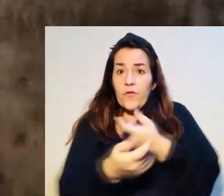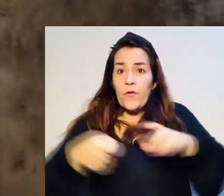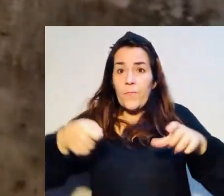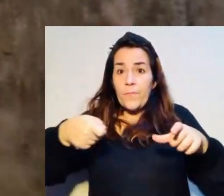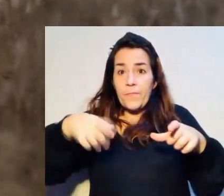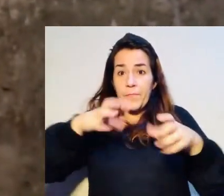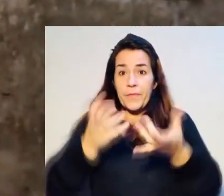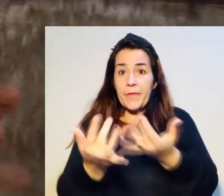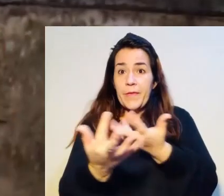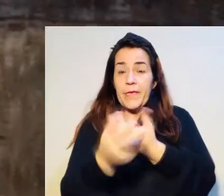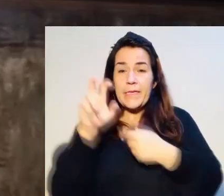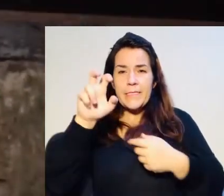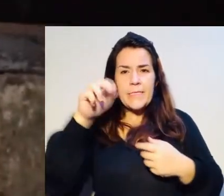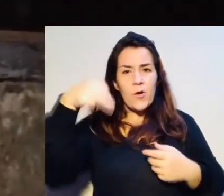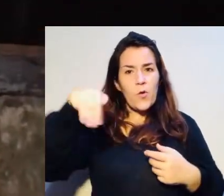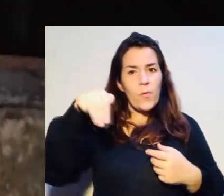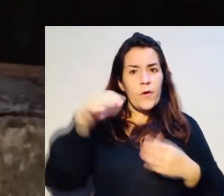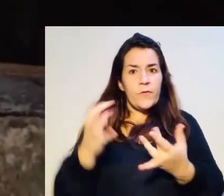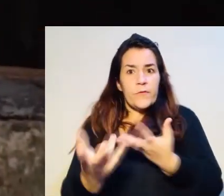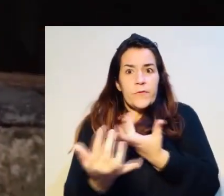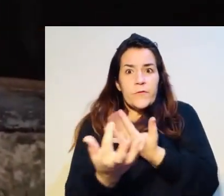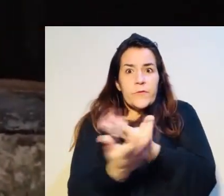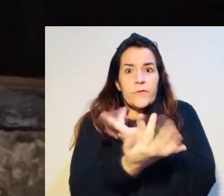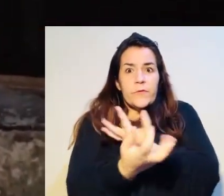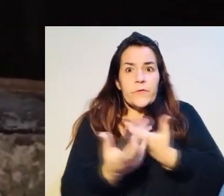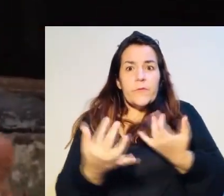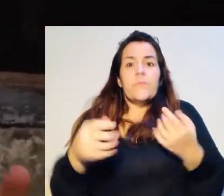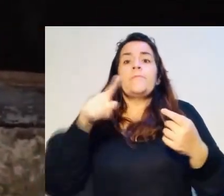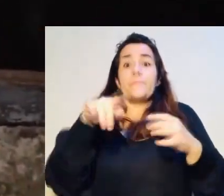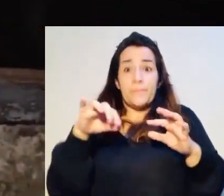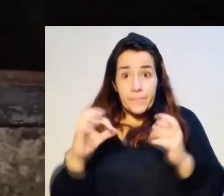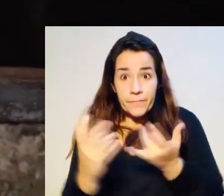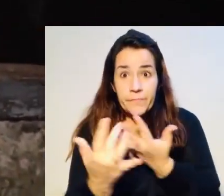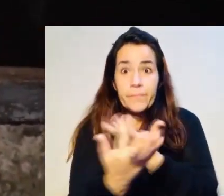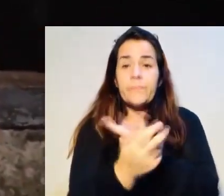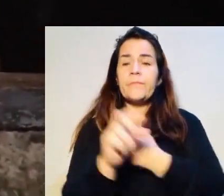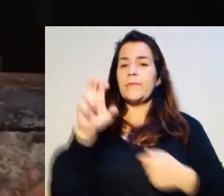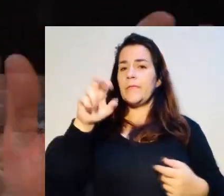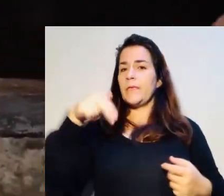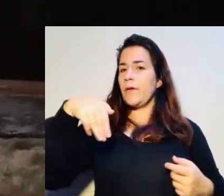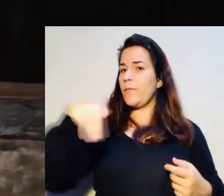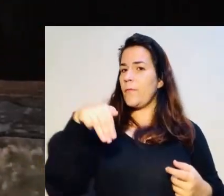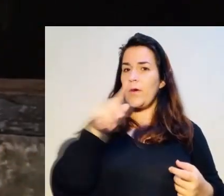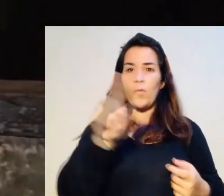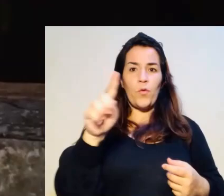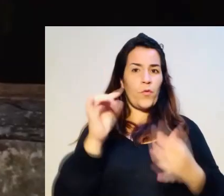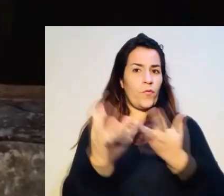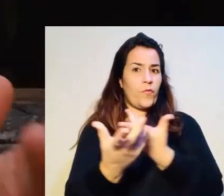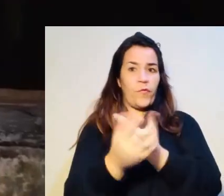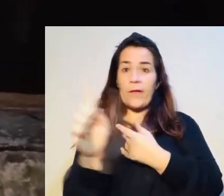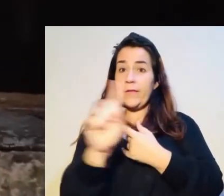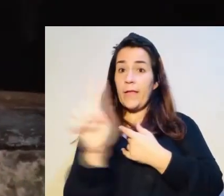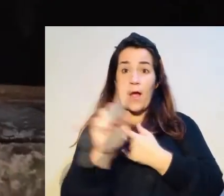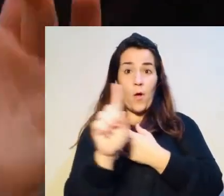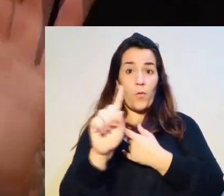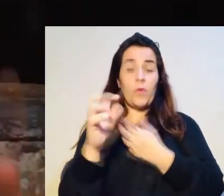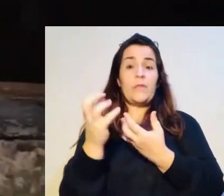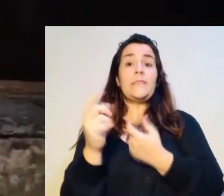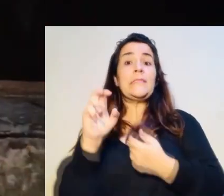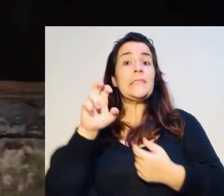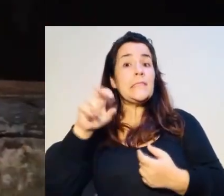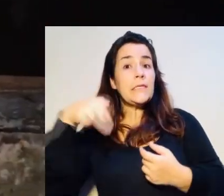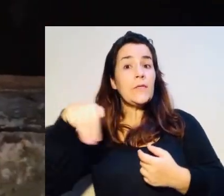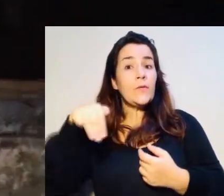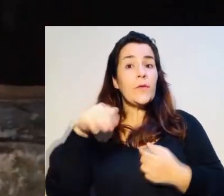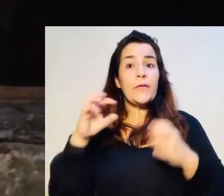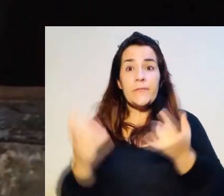numa panelinha. 5 minutos fervendo, mas ferve. Não é 5 minutos botou no fogo e contou.